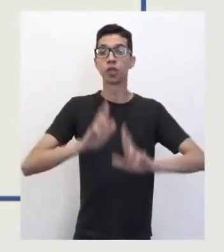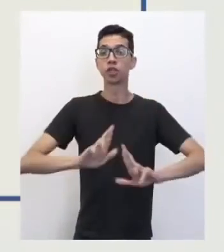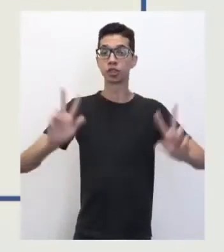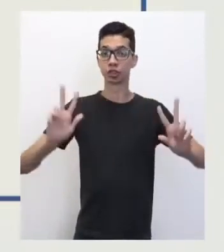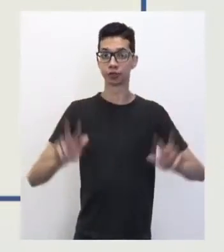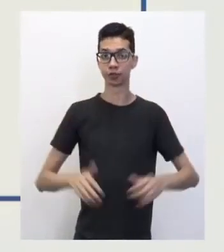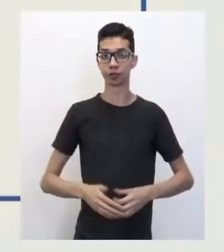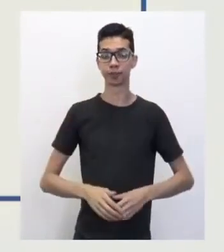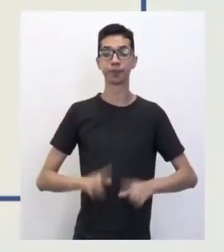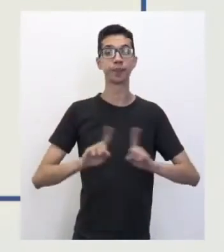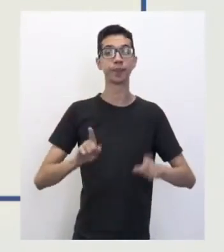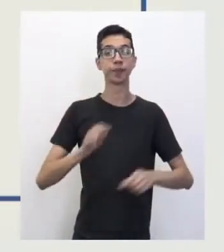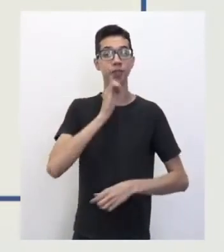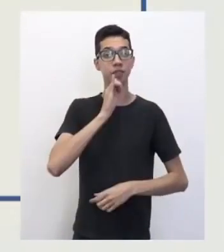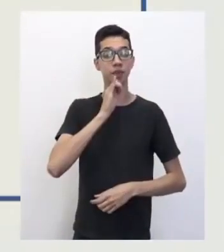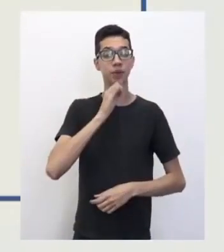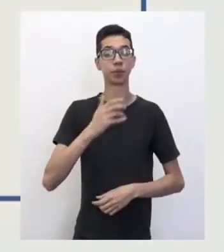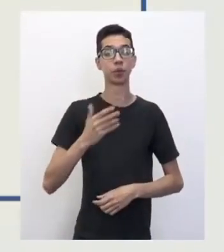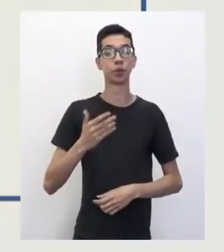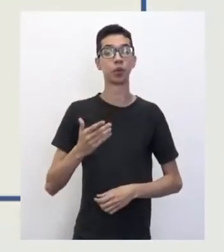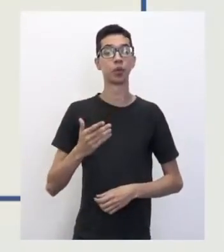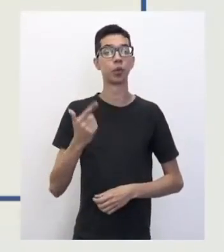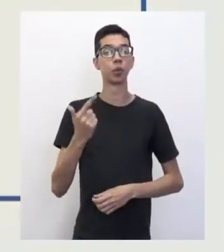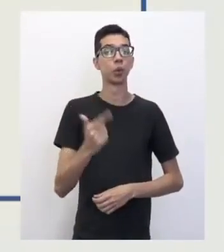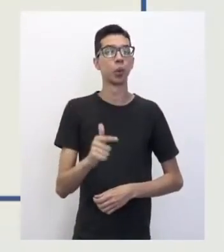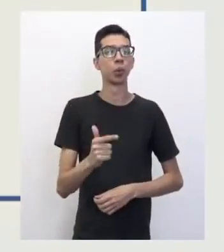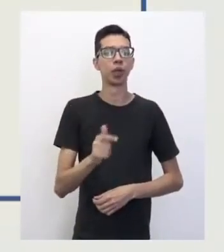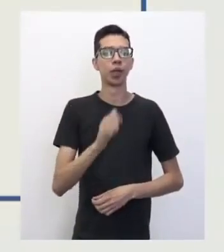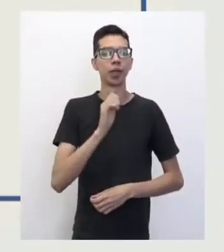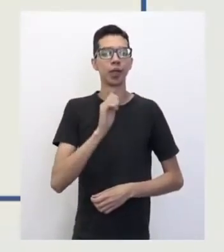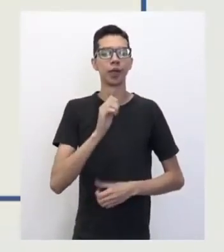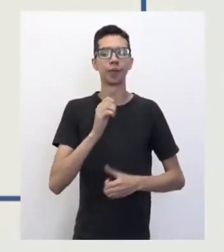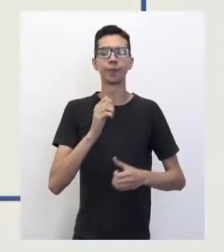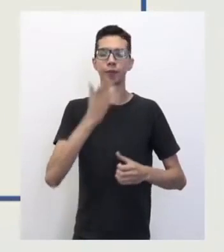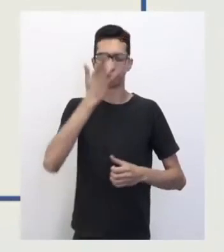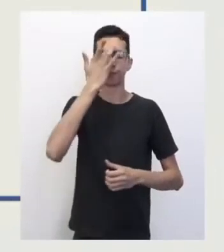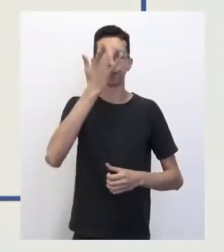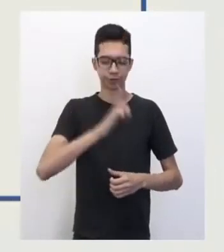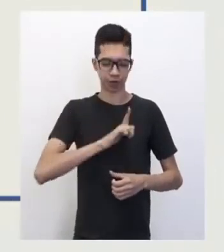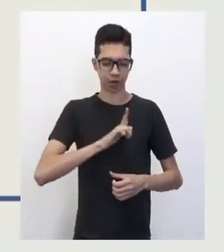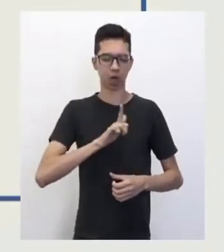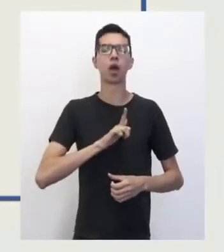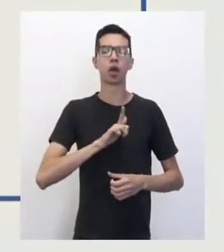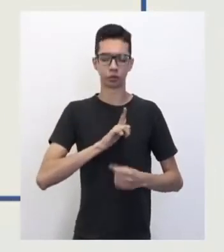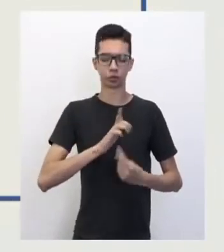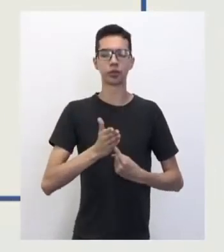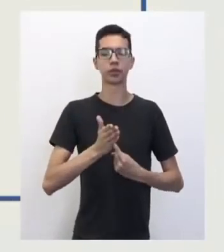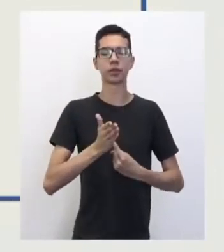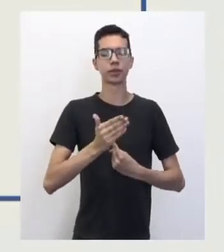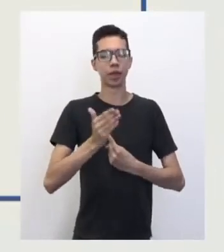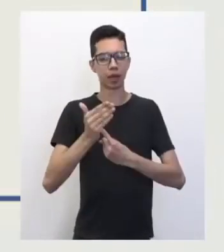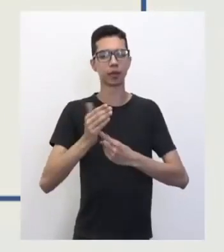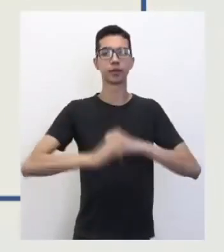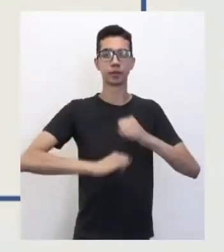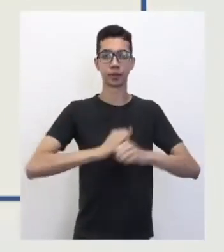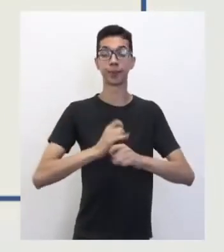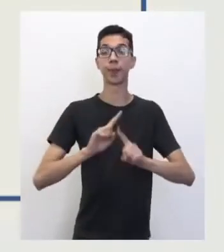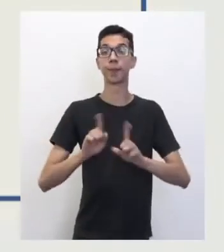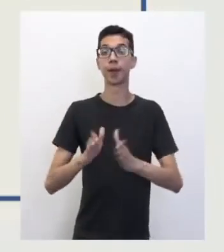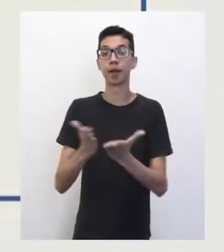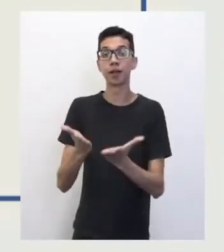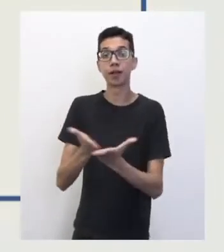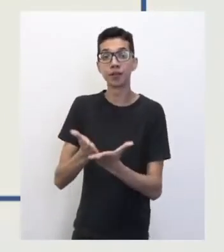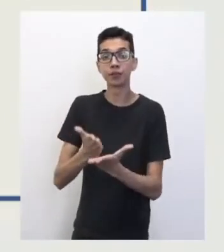de todas essas facilidades que a internet me trouxe, eu ainda tenho os livros como sendo importantíssimos para a